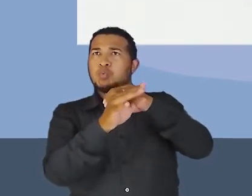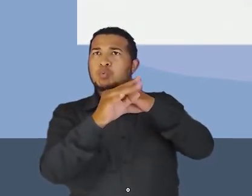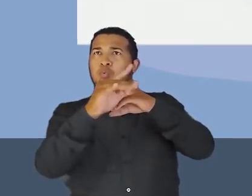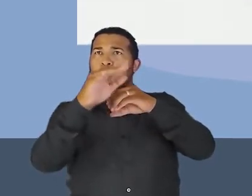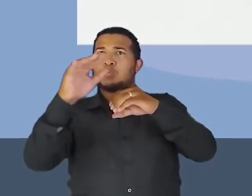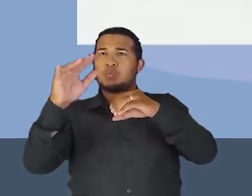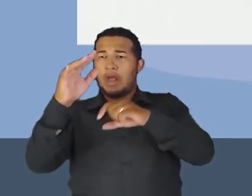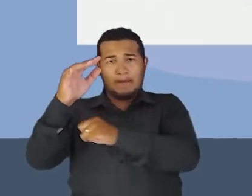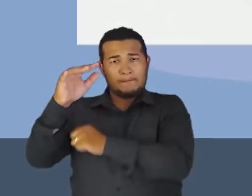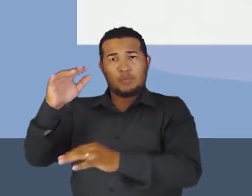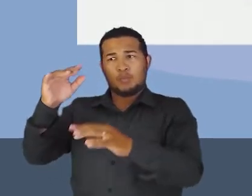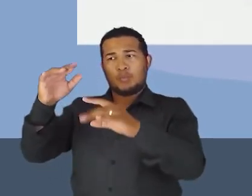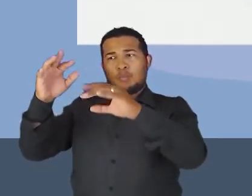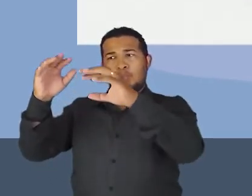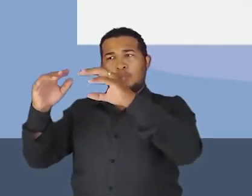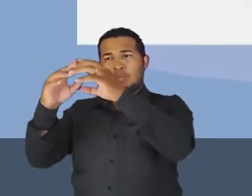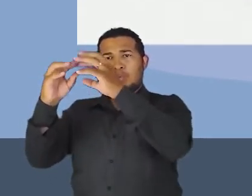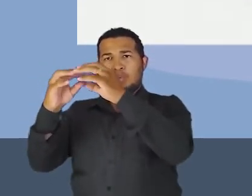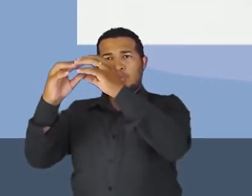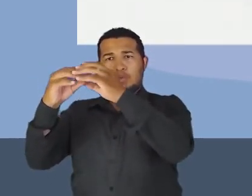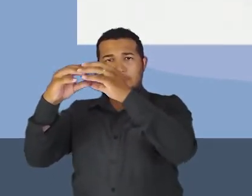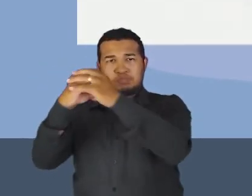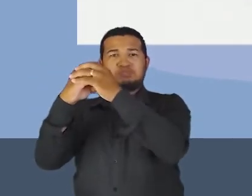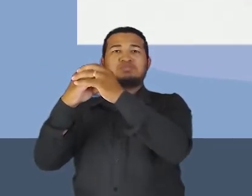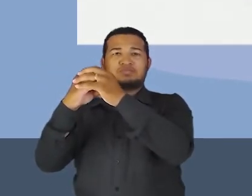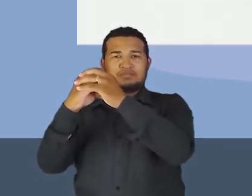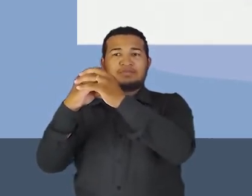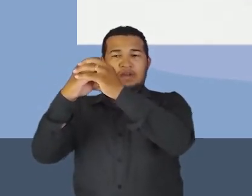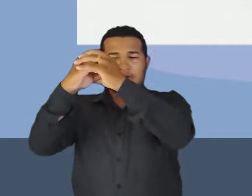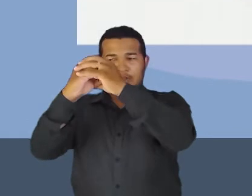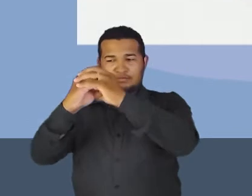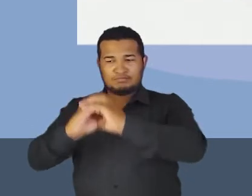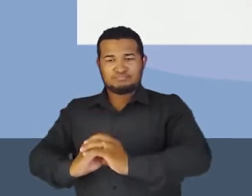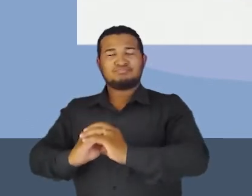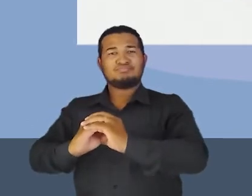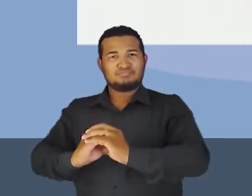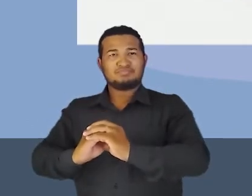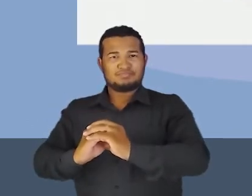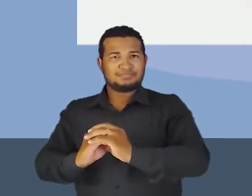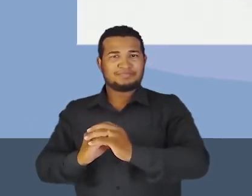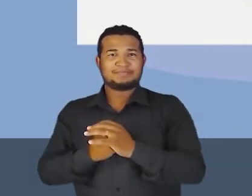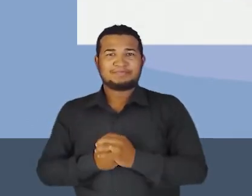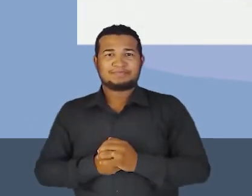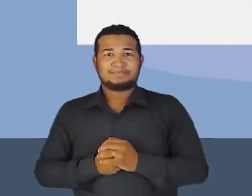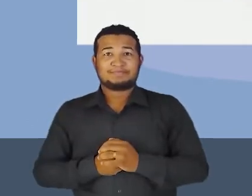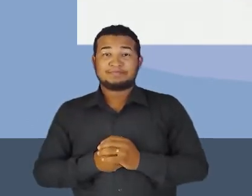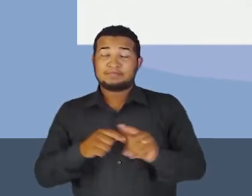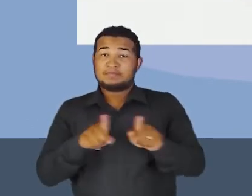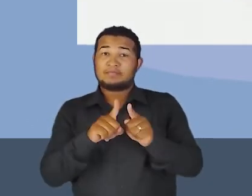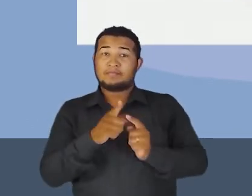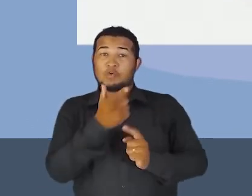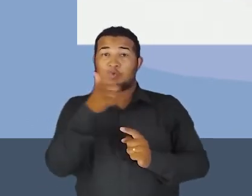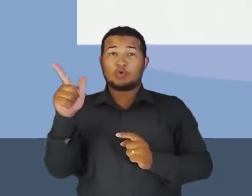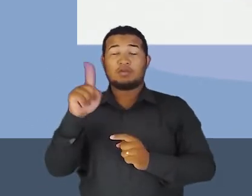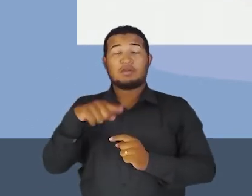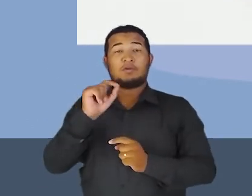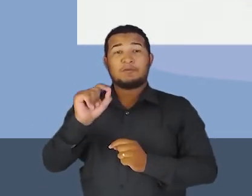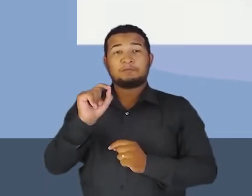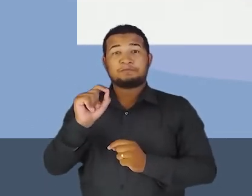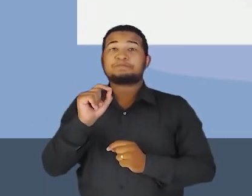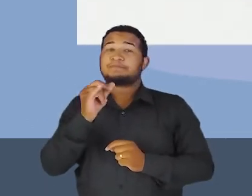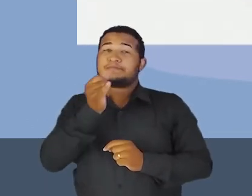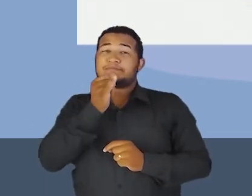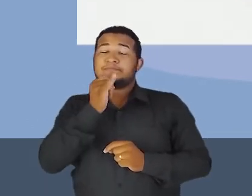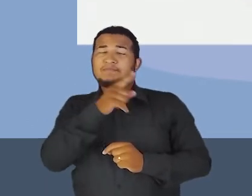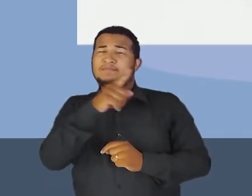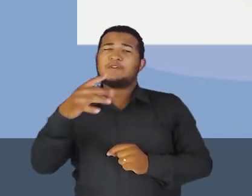se encontrar, vai acontecer a fecundação e a fecundação fora do corpo vai dar origem ao ovo. E na imagem ao lado, nós temos um exemplo de um